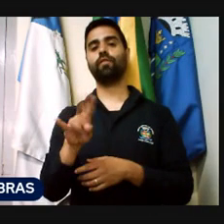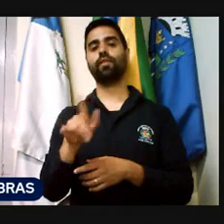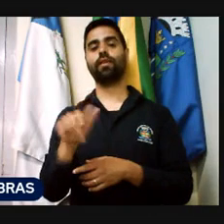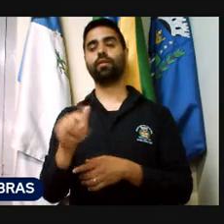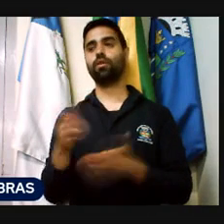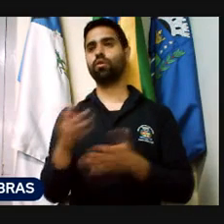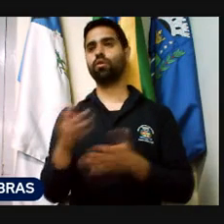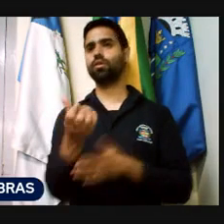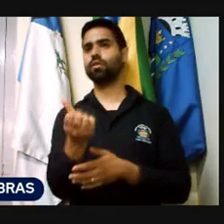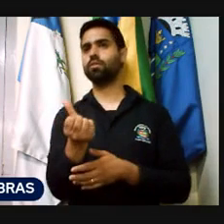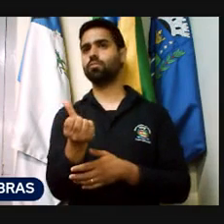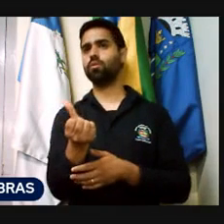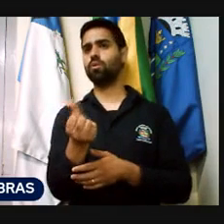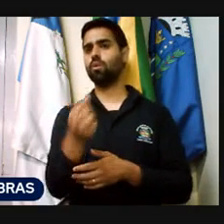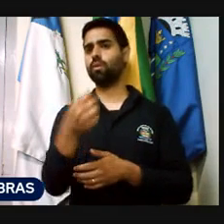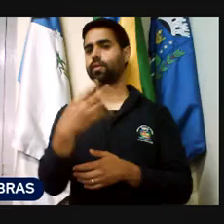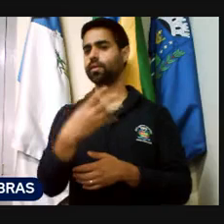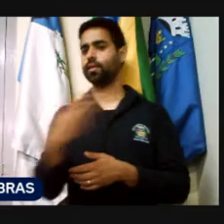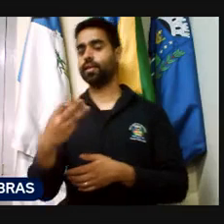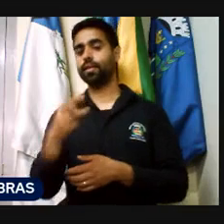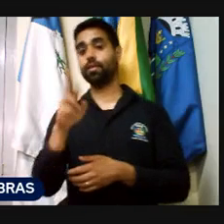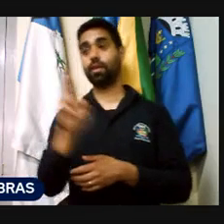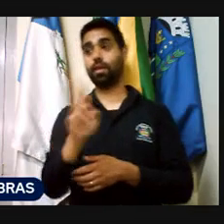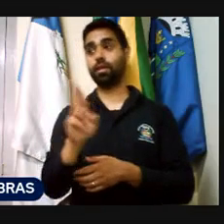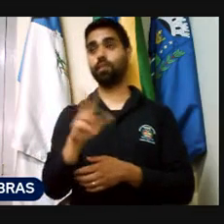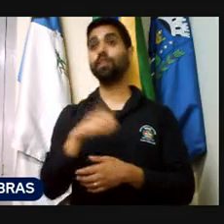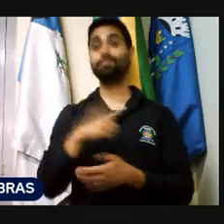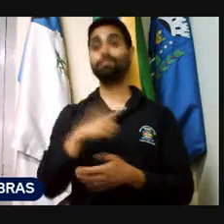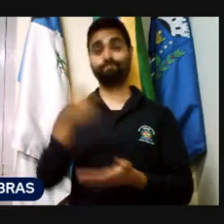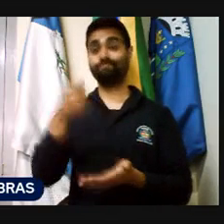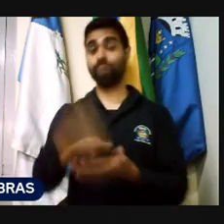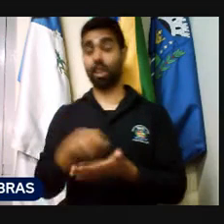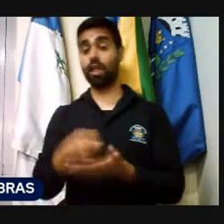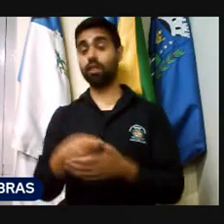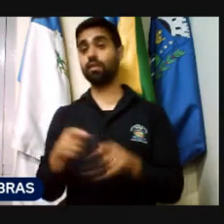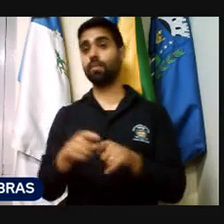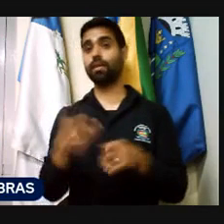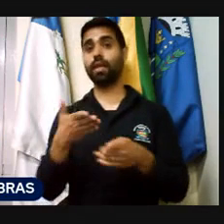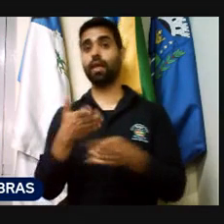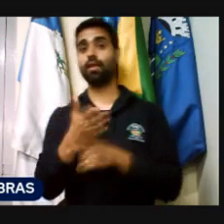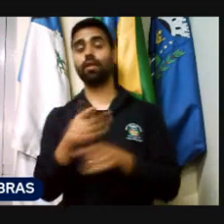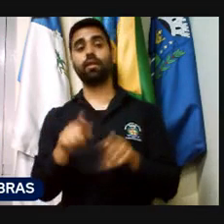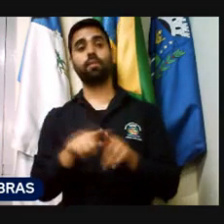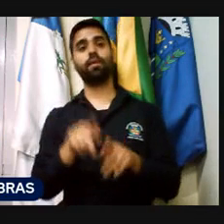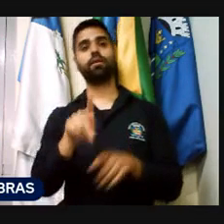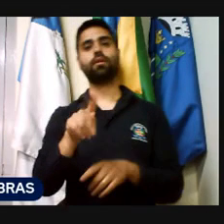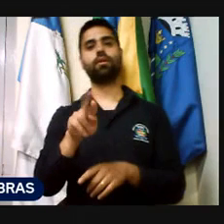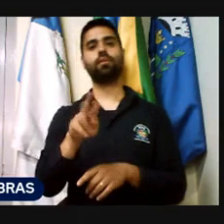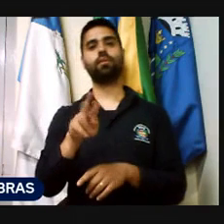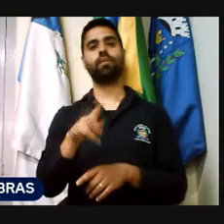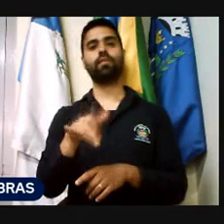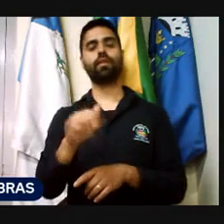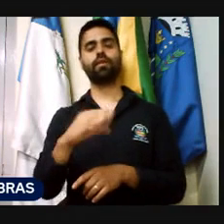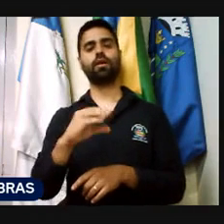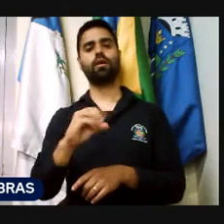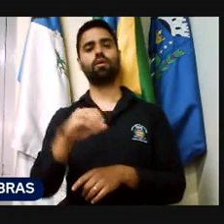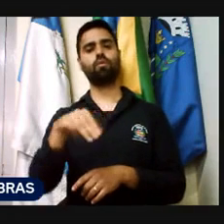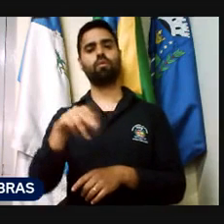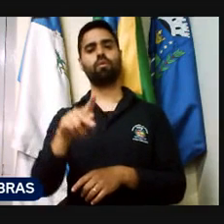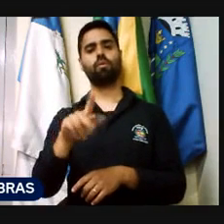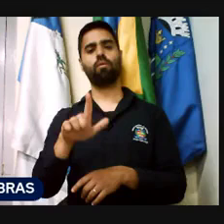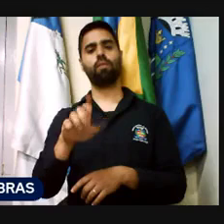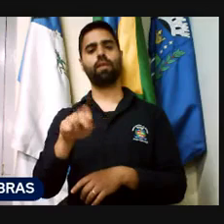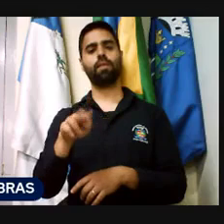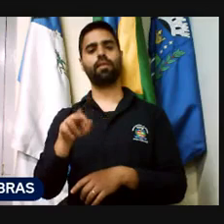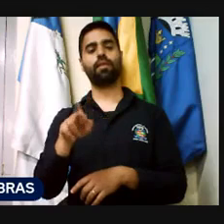atualmente é R$ 6.433,00, ficará obrigatoriamente compelido a ingressar no regime de previdência complementar. Desta